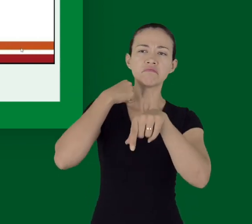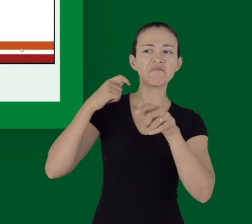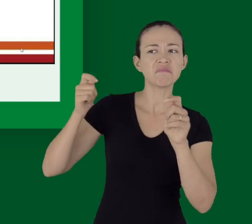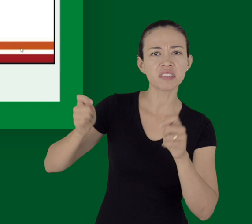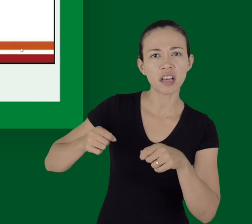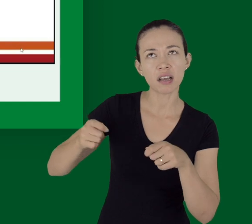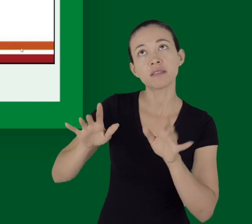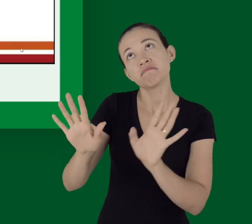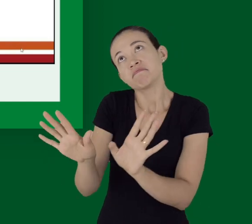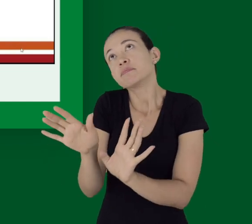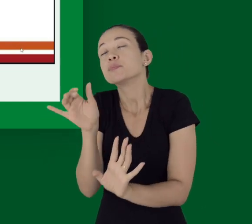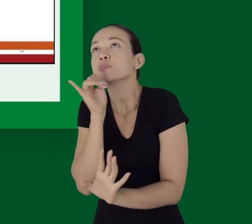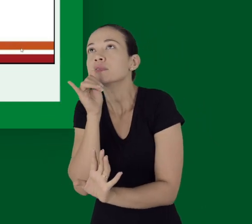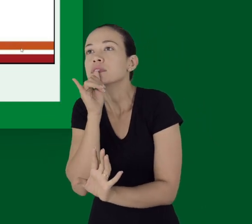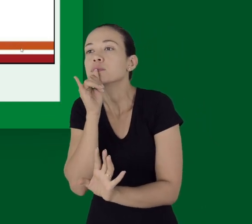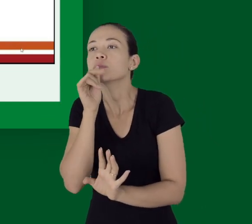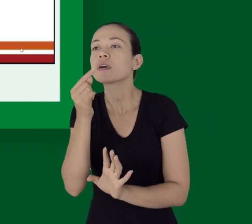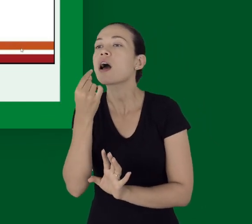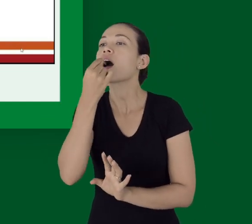ver se